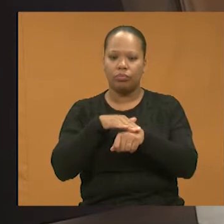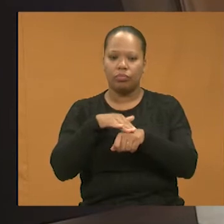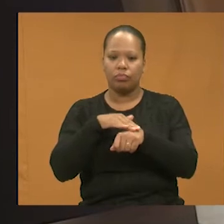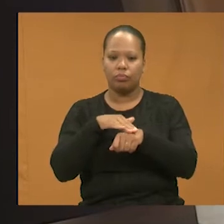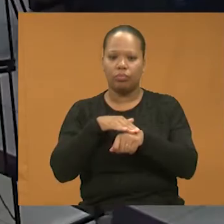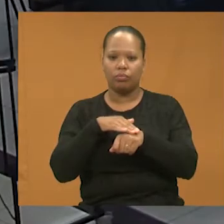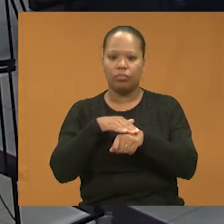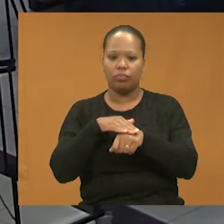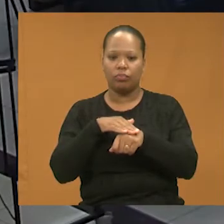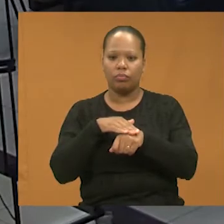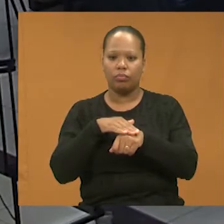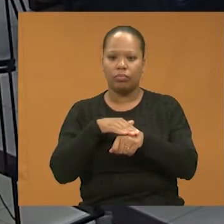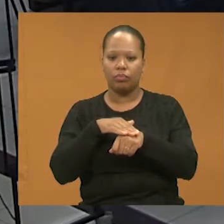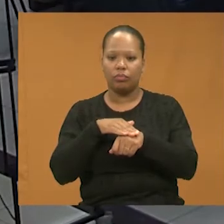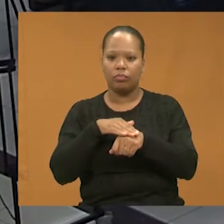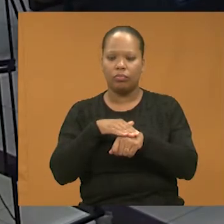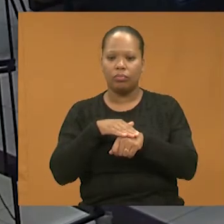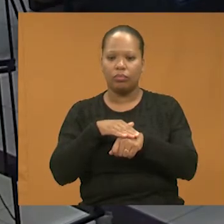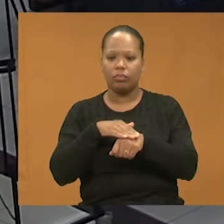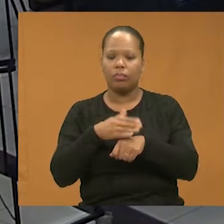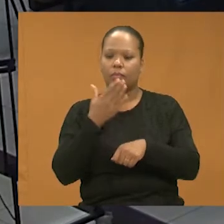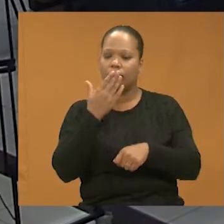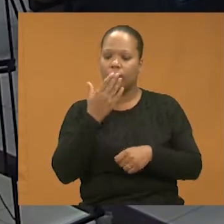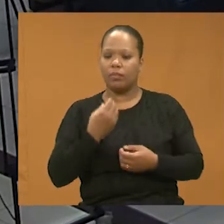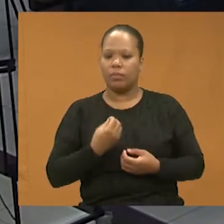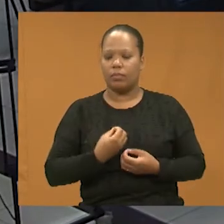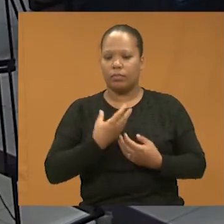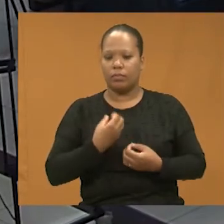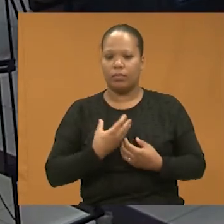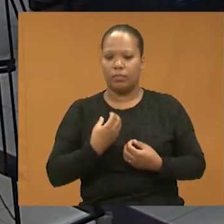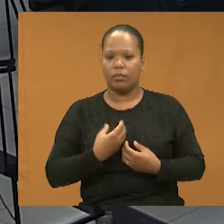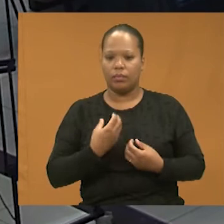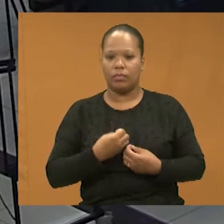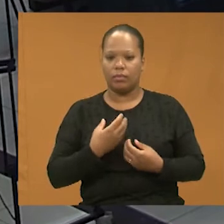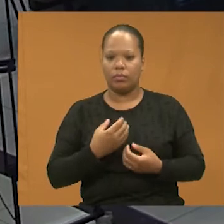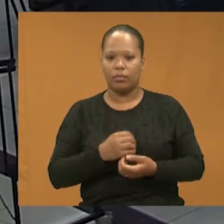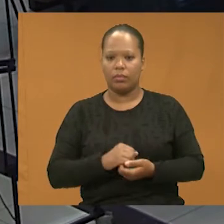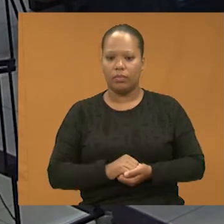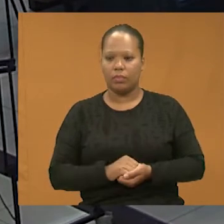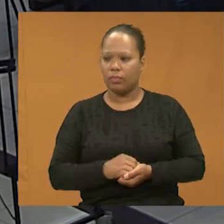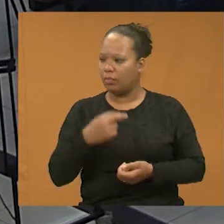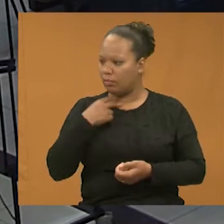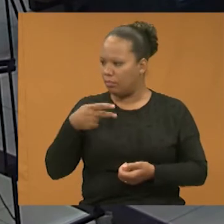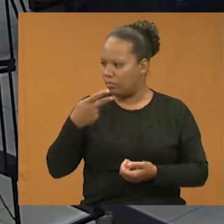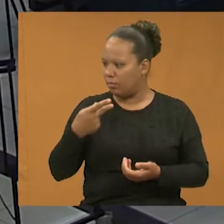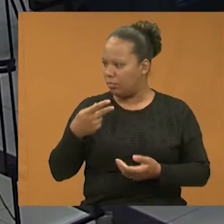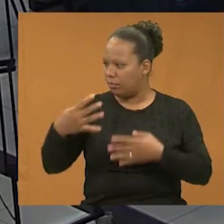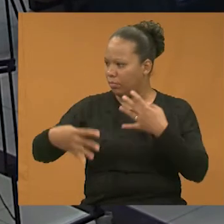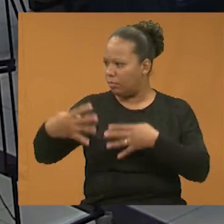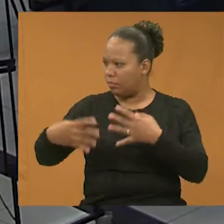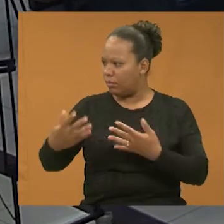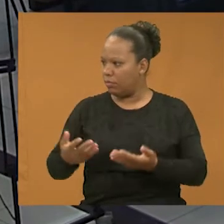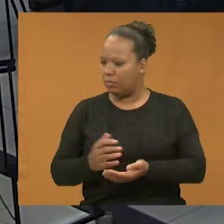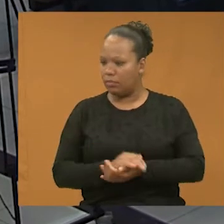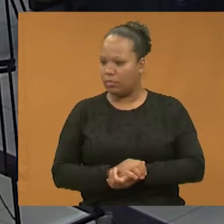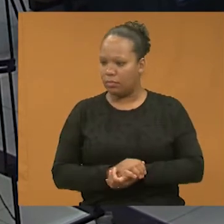presidente, já não foi votado, senhor presidente? Aquele pedido de informação... Eu não sei, Paulinho, está com medo de eu falar? Não sei. Mas então, volta a